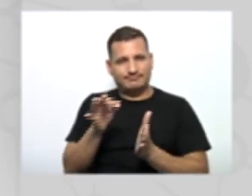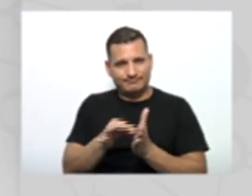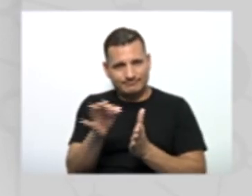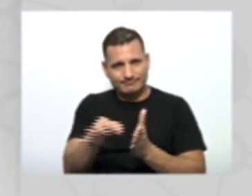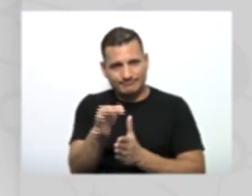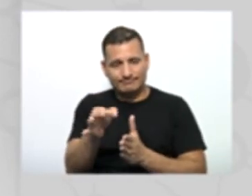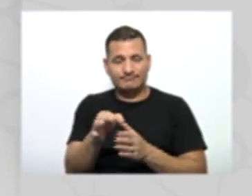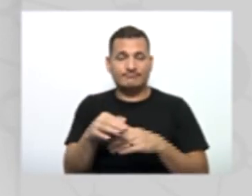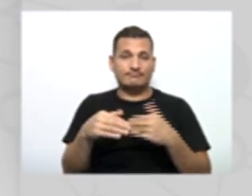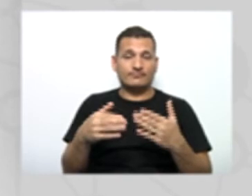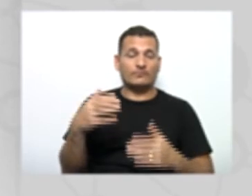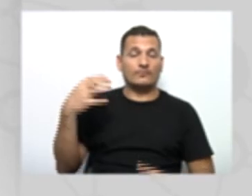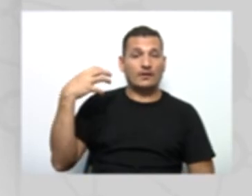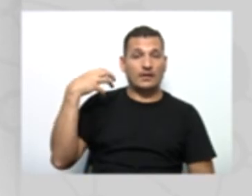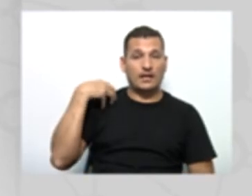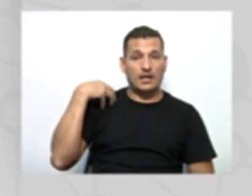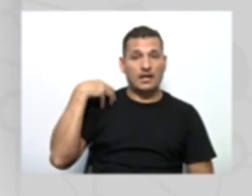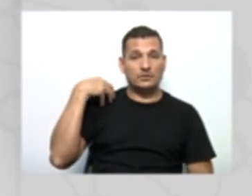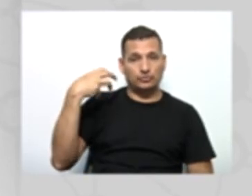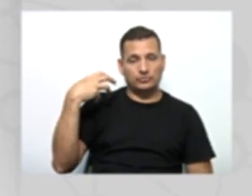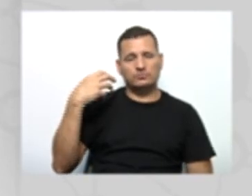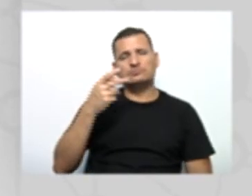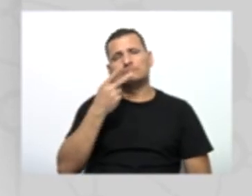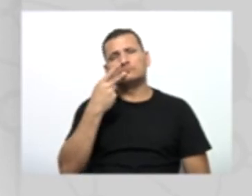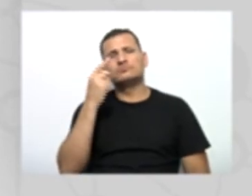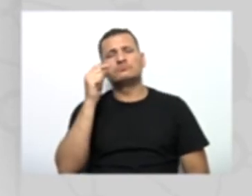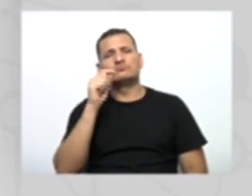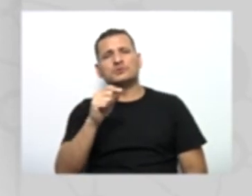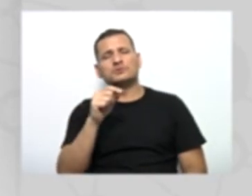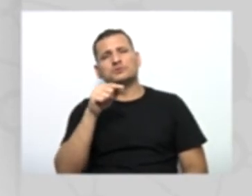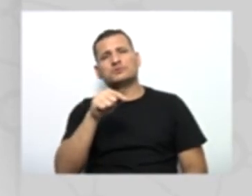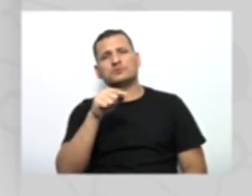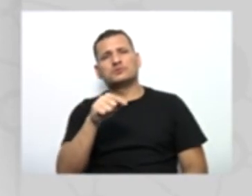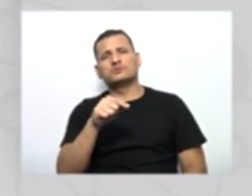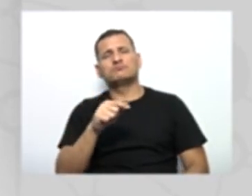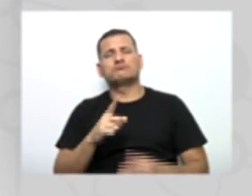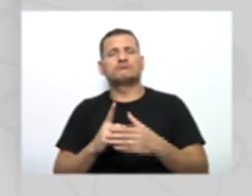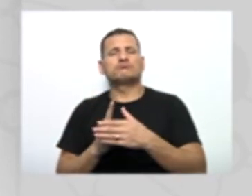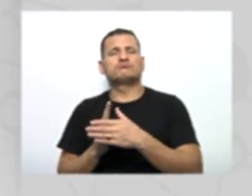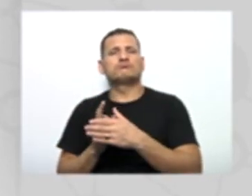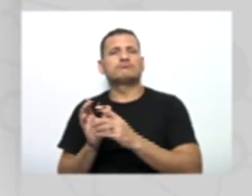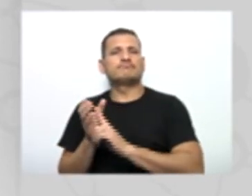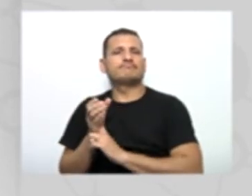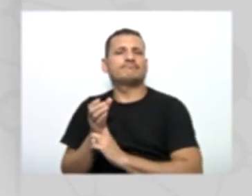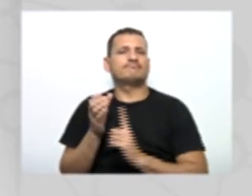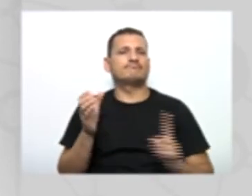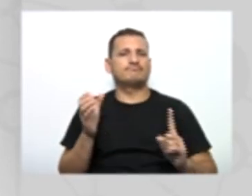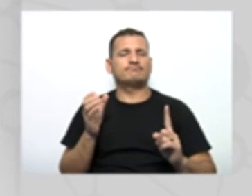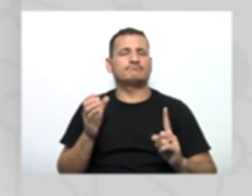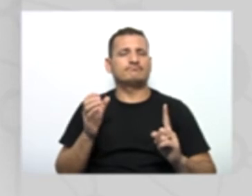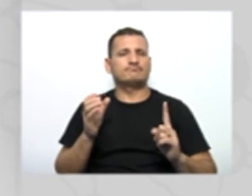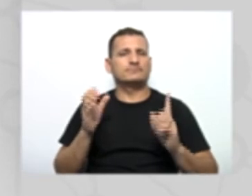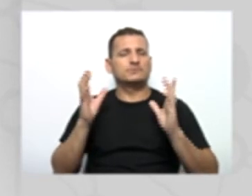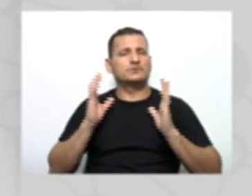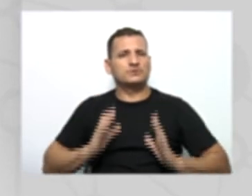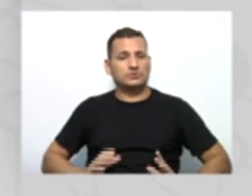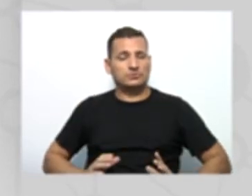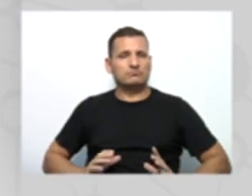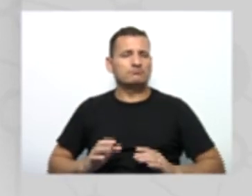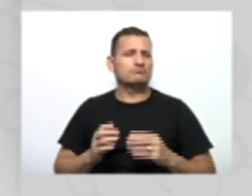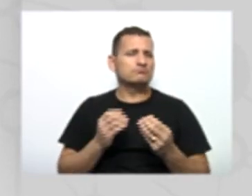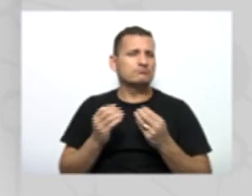que tinha um problema nessa cidadania greco-romana. Não eram cidadãos as mulheres, os estrangeiros, que eram